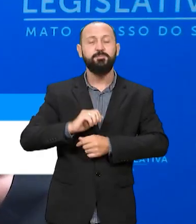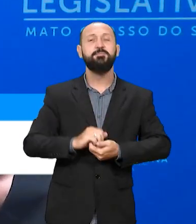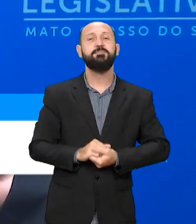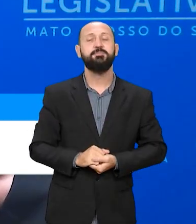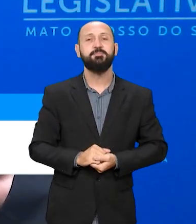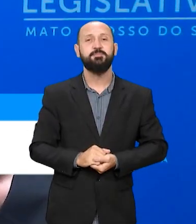de Mato Grosso do Sul